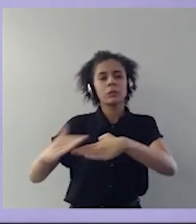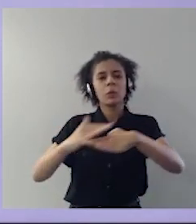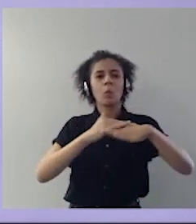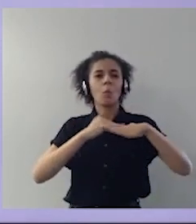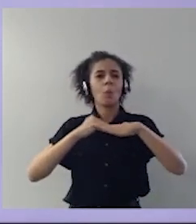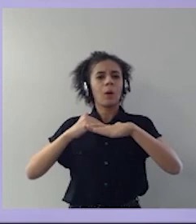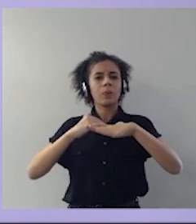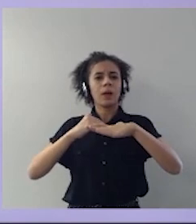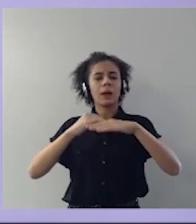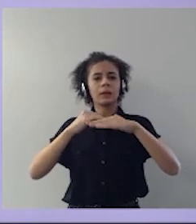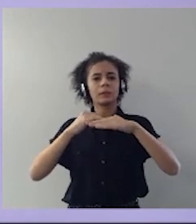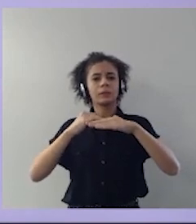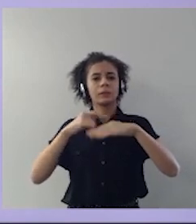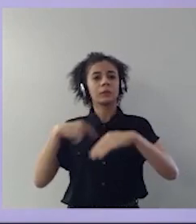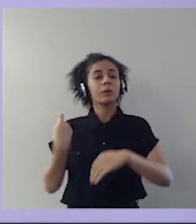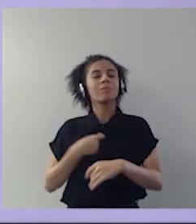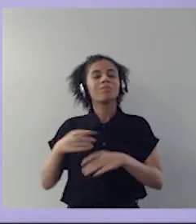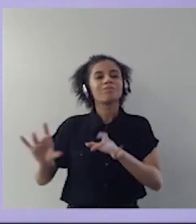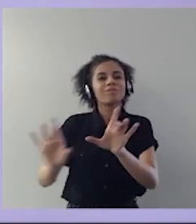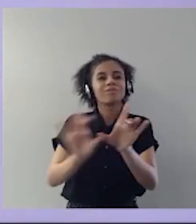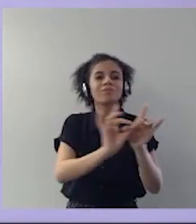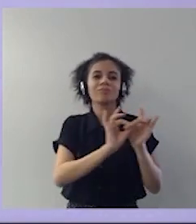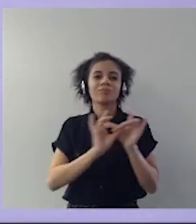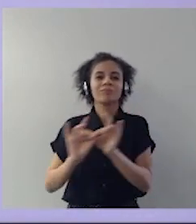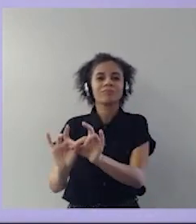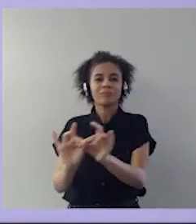precisamos, especialmente, de fraternidade.